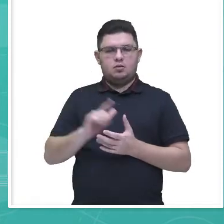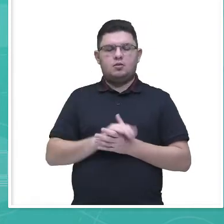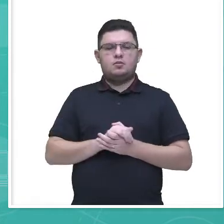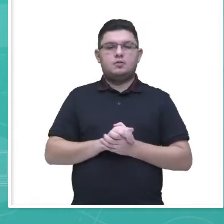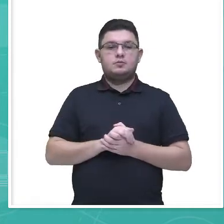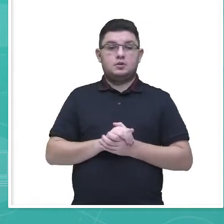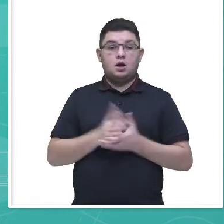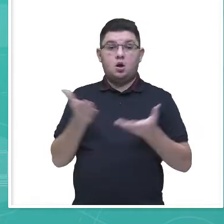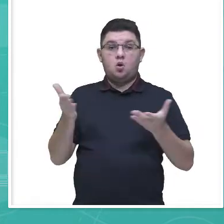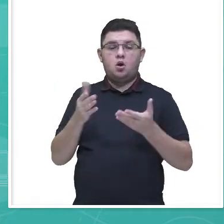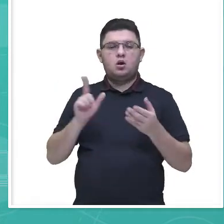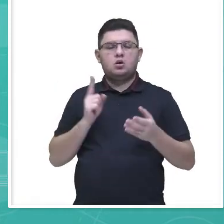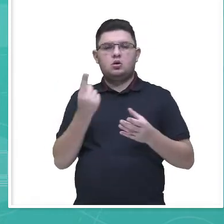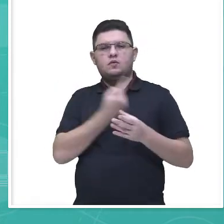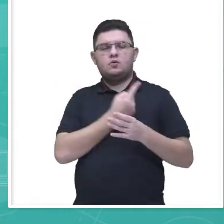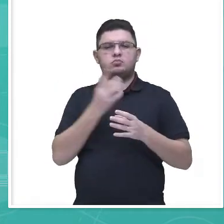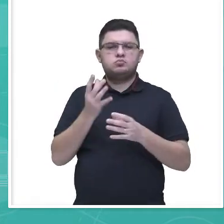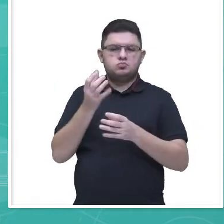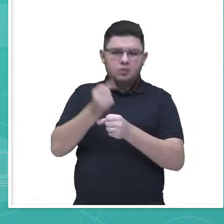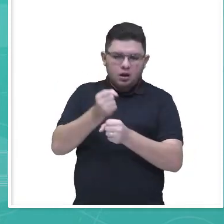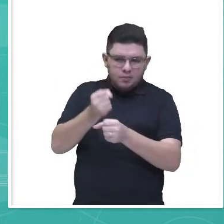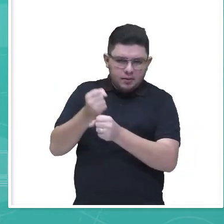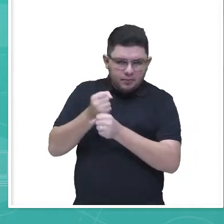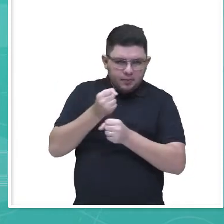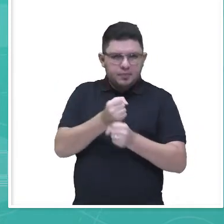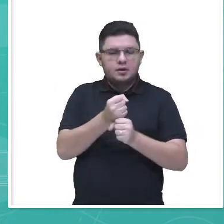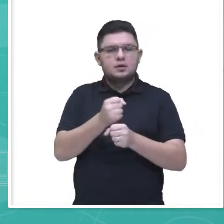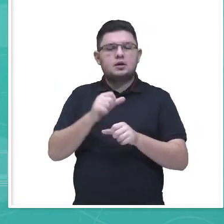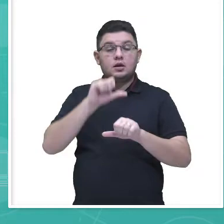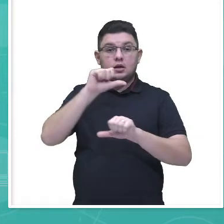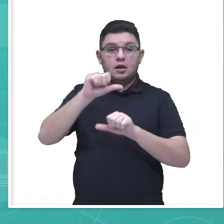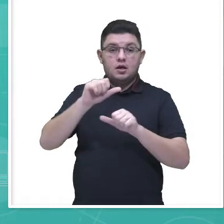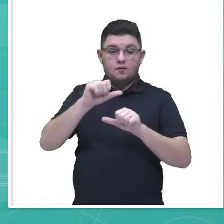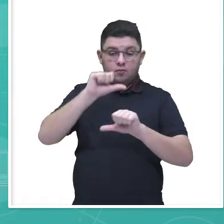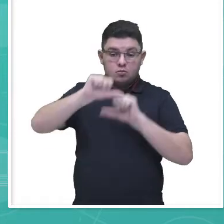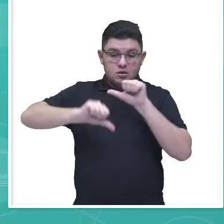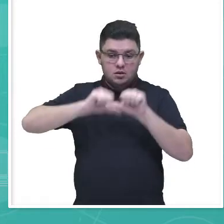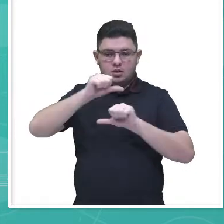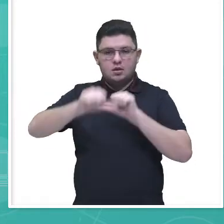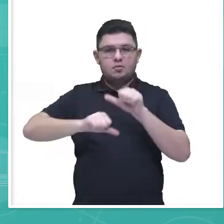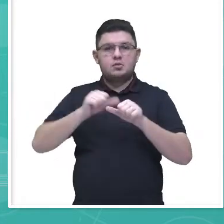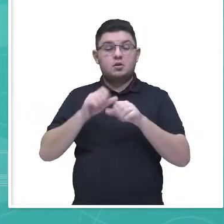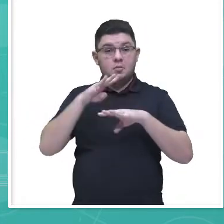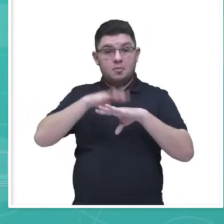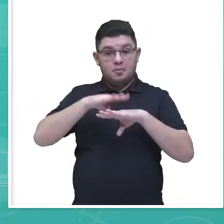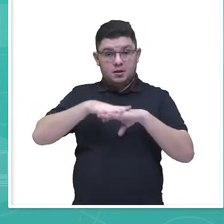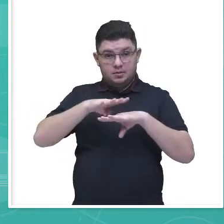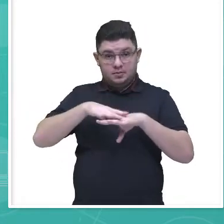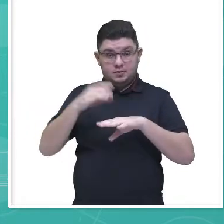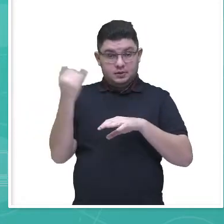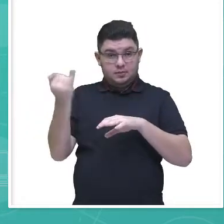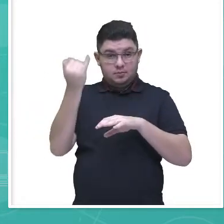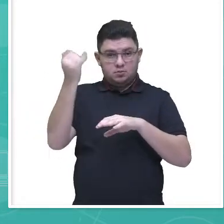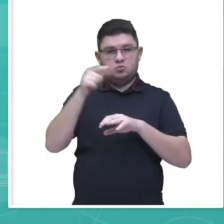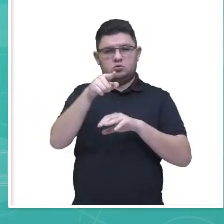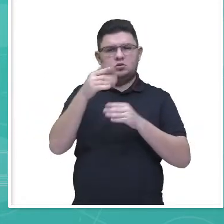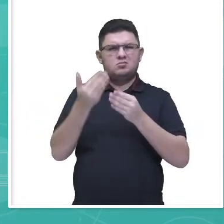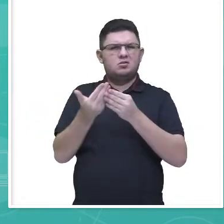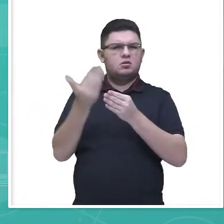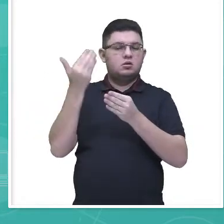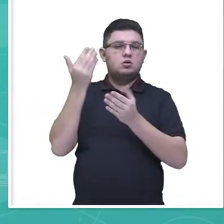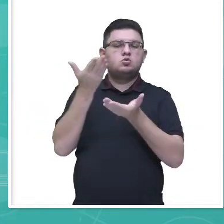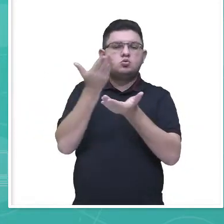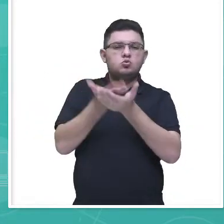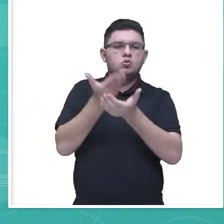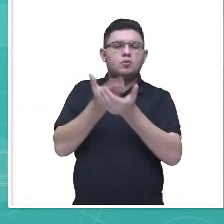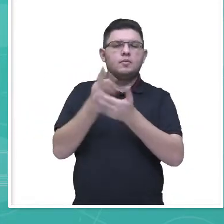essas unidades. Lembrando que ó, a matemática aqui vai ser muito importante, tá? Tudo que você estudou ali sobre matemática nas séries